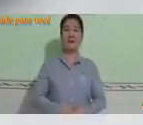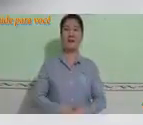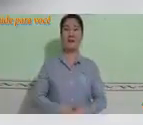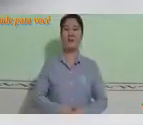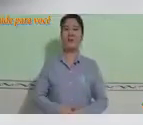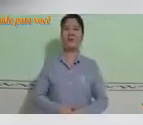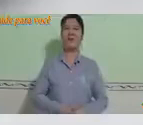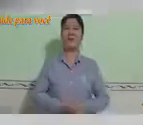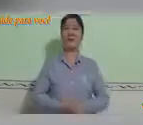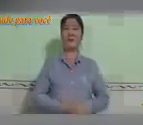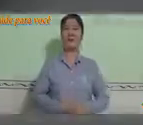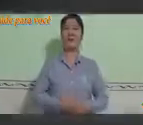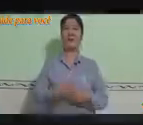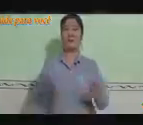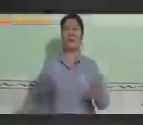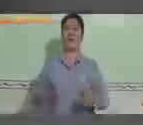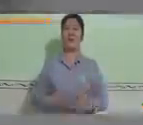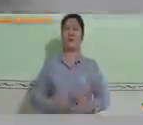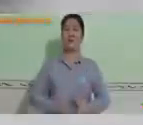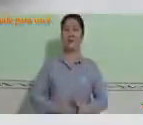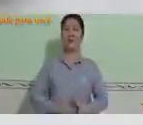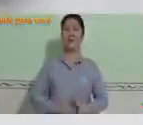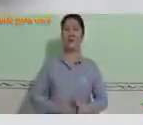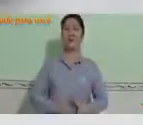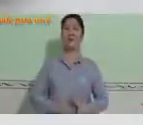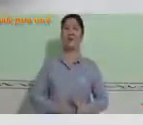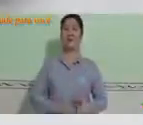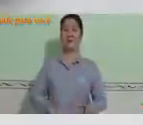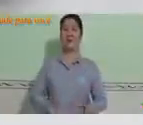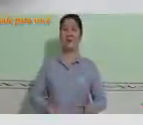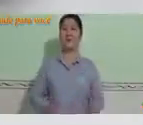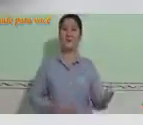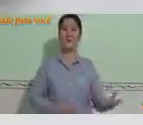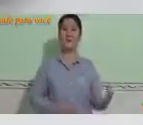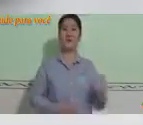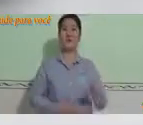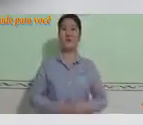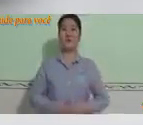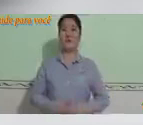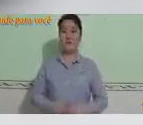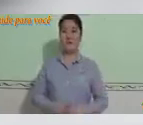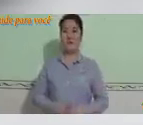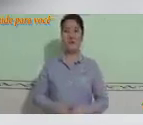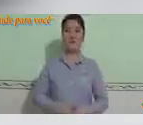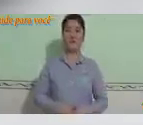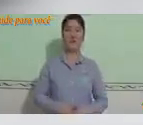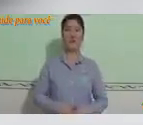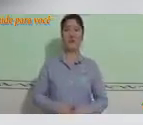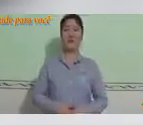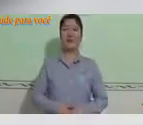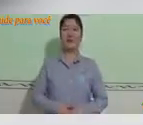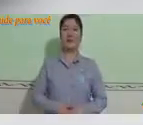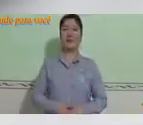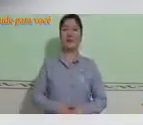acento agudo NLDOCARPO, a síndrome do túnel do carpo ocorre pela compressão de um nervo que se estende pelo